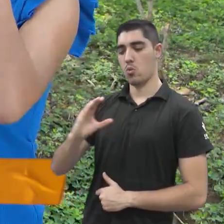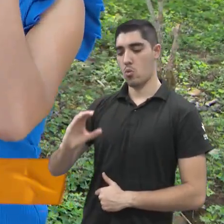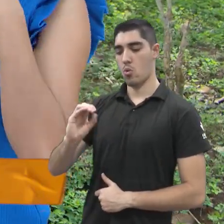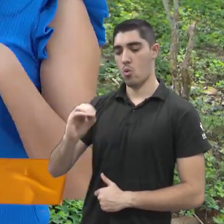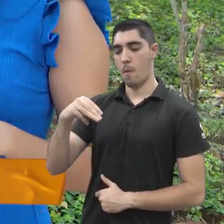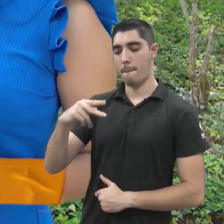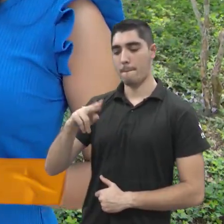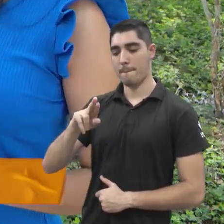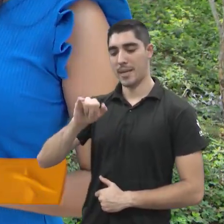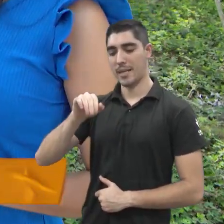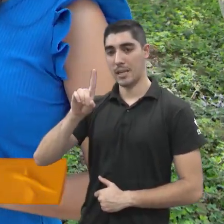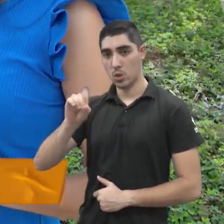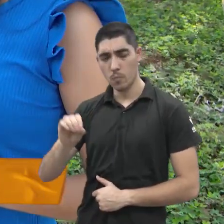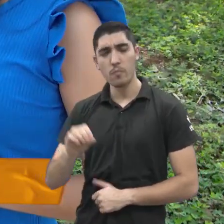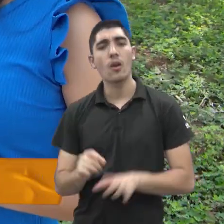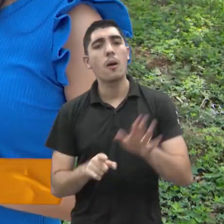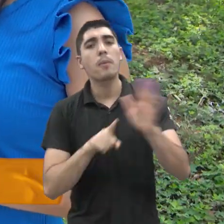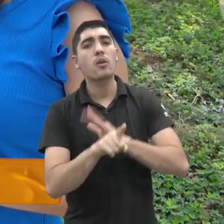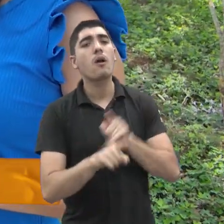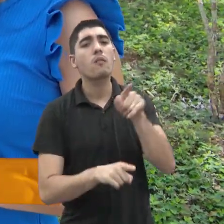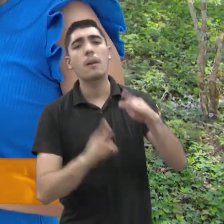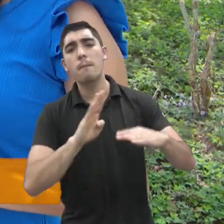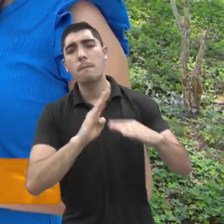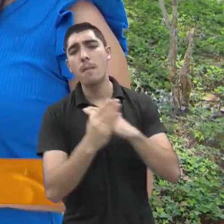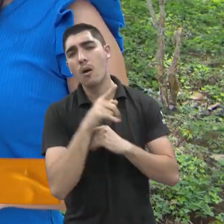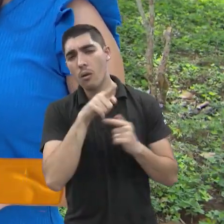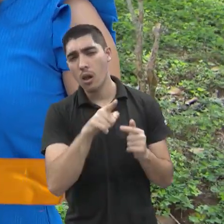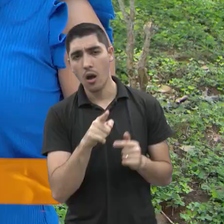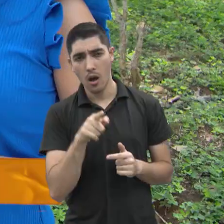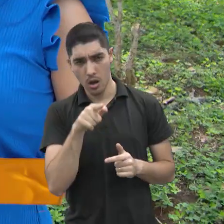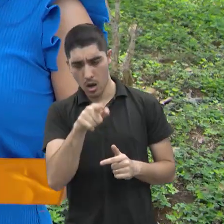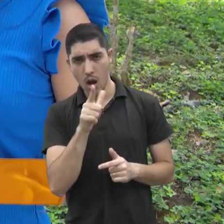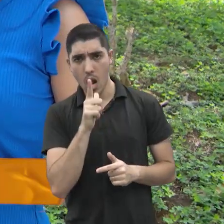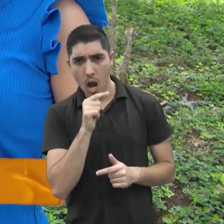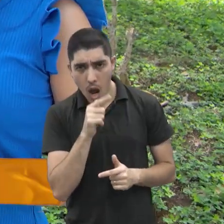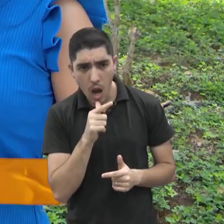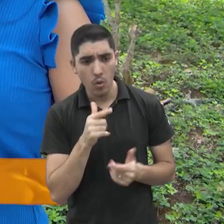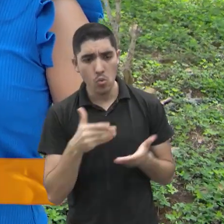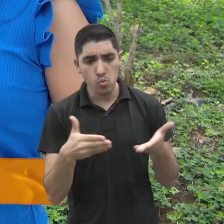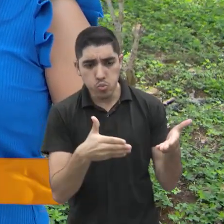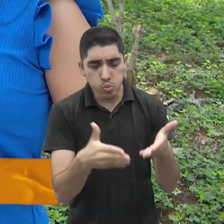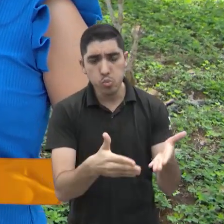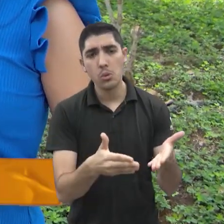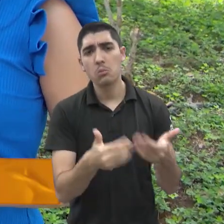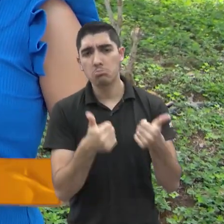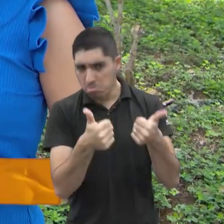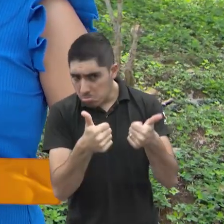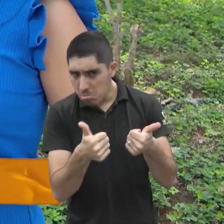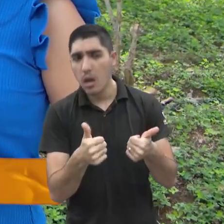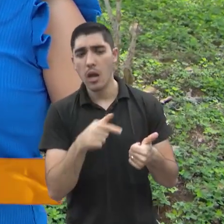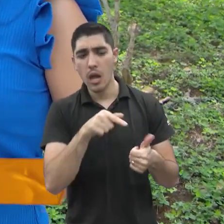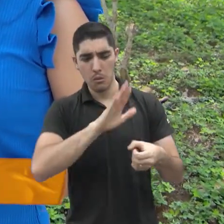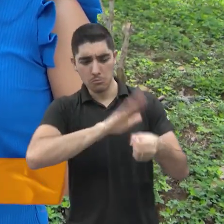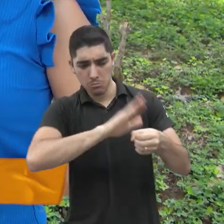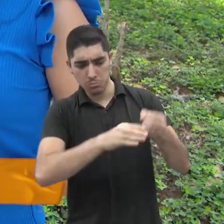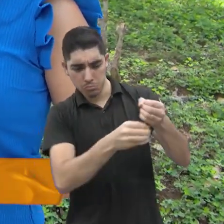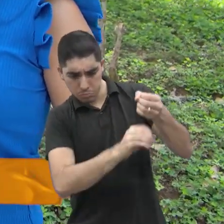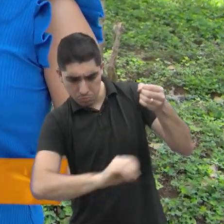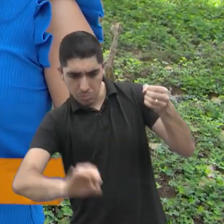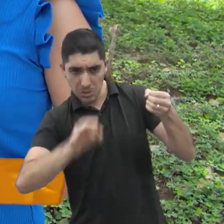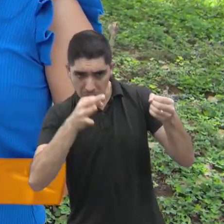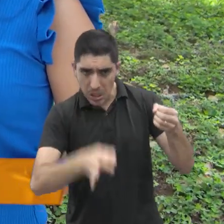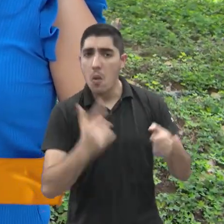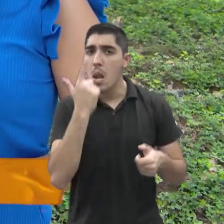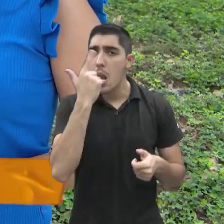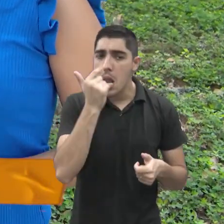Rio Comprido, como que tá o saneamento básico? Como que tá o fornecimento da sua água? A coleta do esgoto tá certinho, tá sendo feito o descarte de